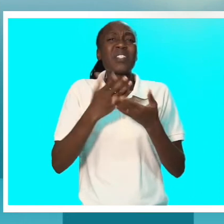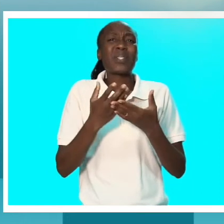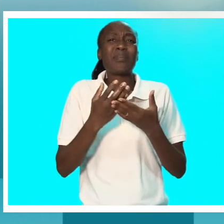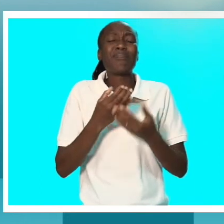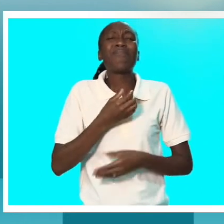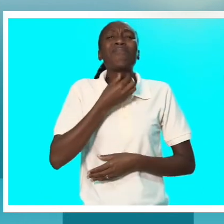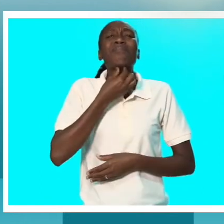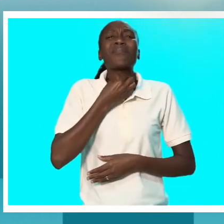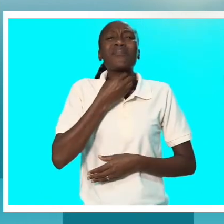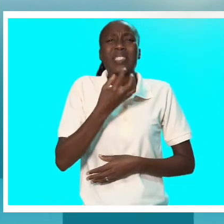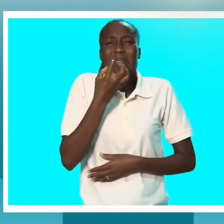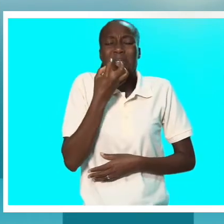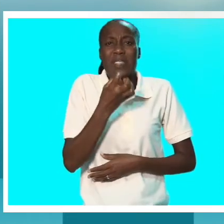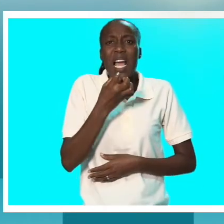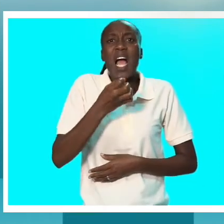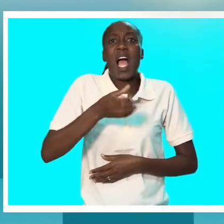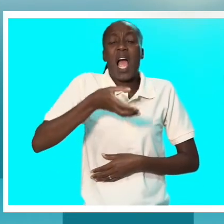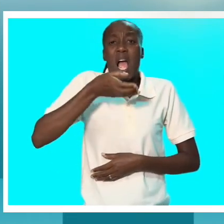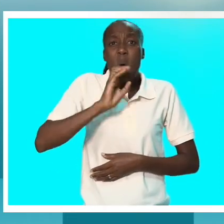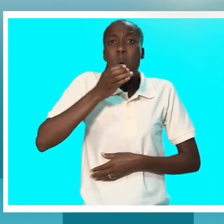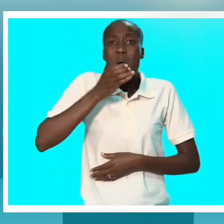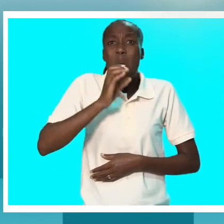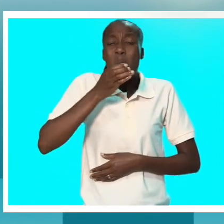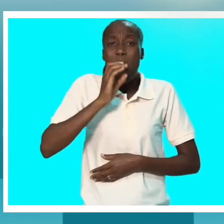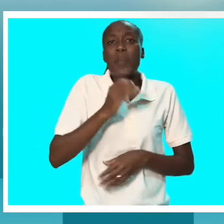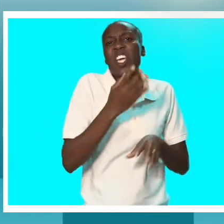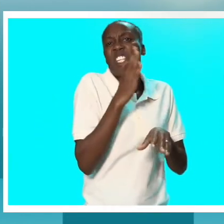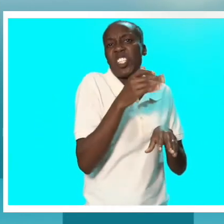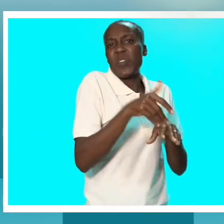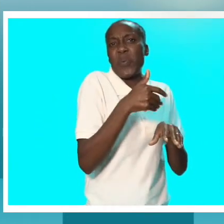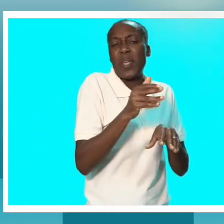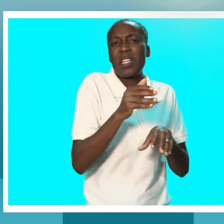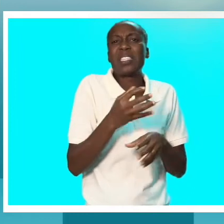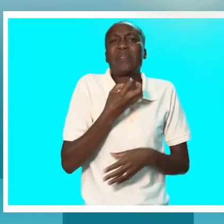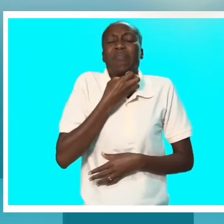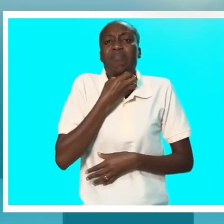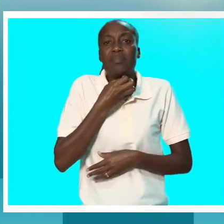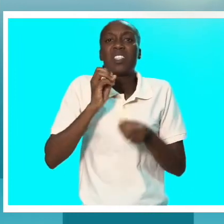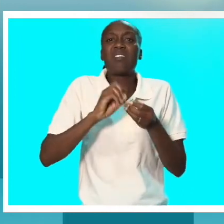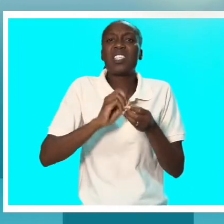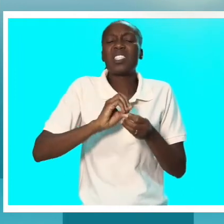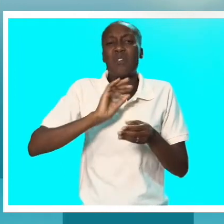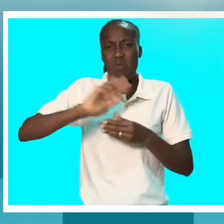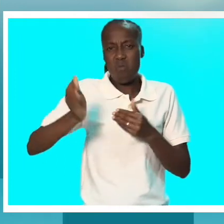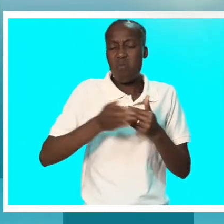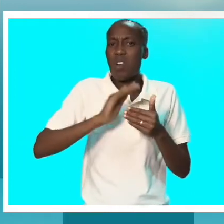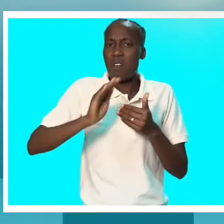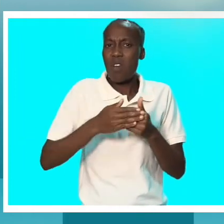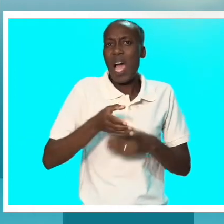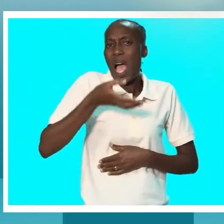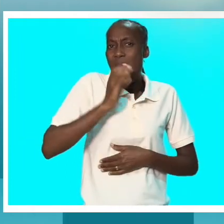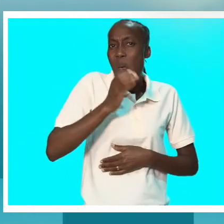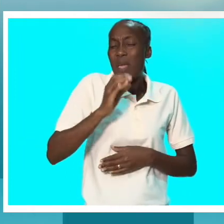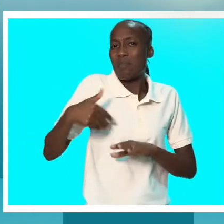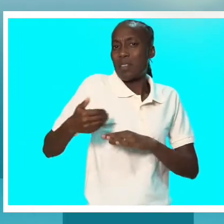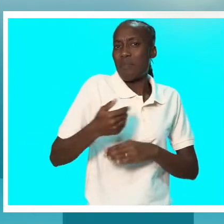muita sede. Como está a perder muita água, tem que repor. E a reposição se faz bebendo muita água,